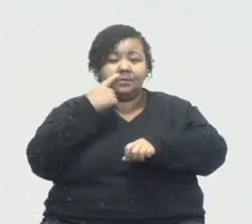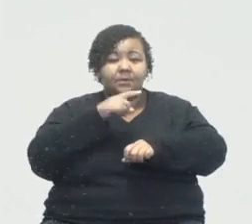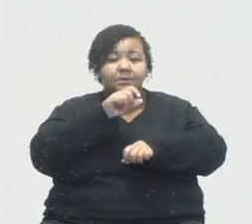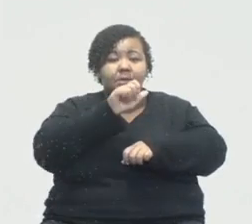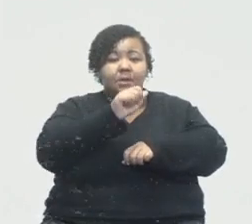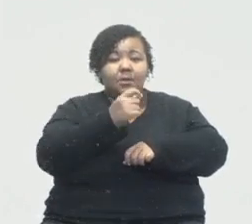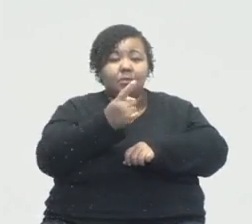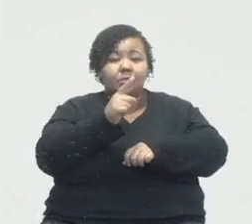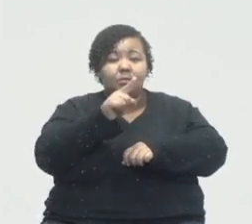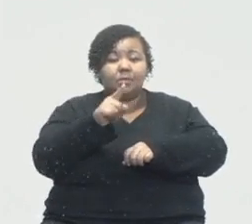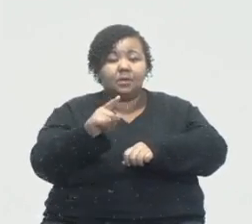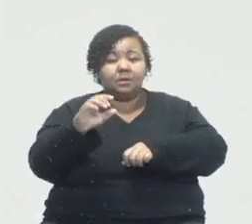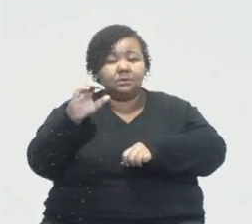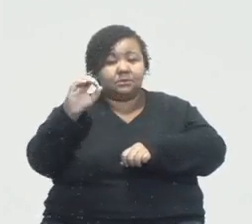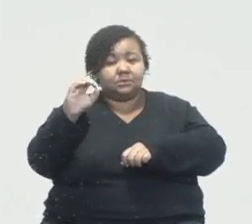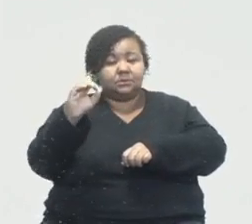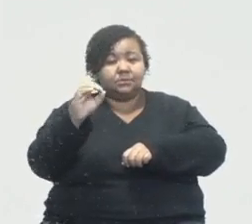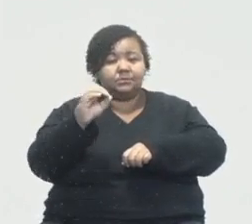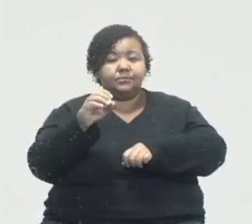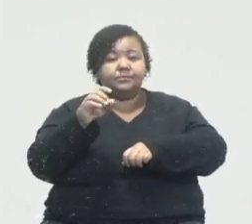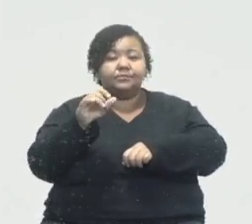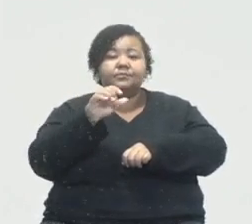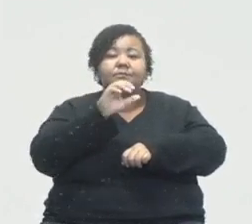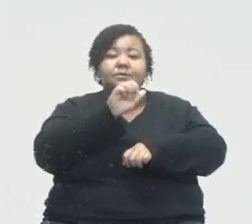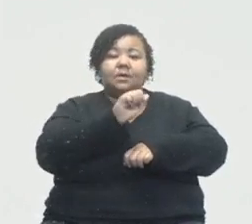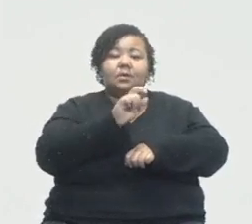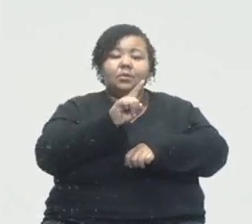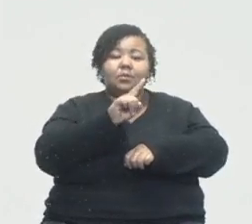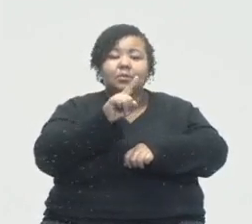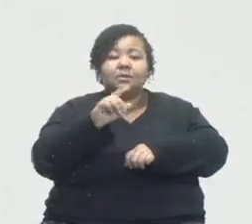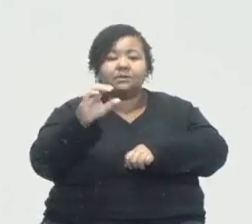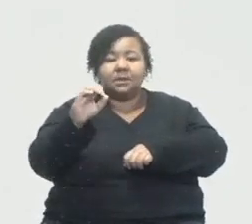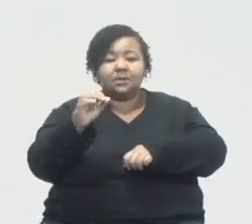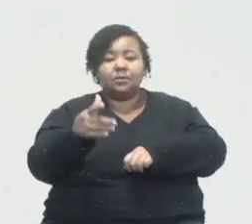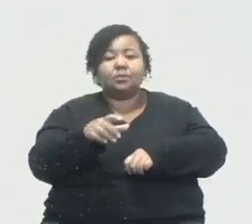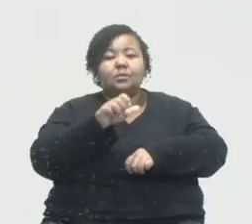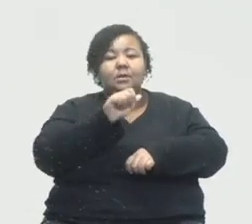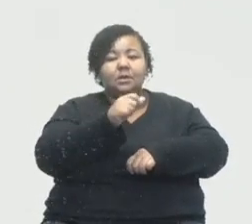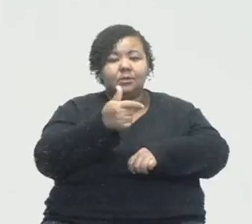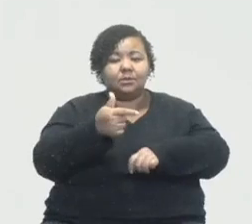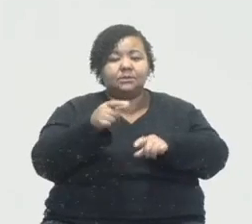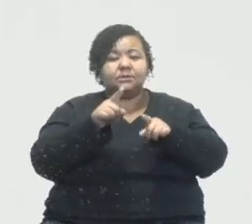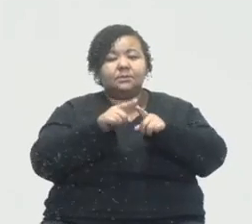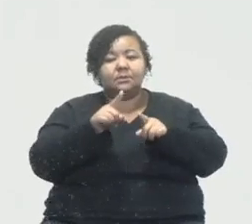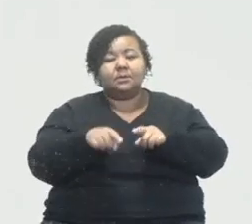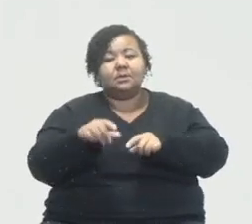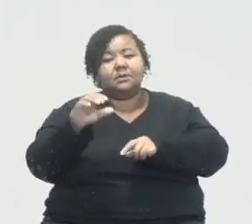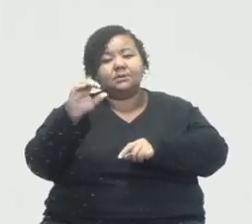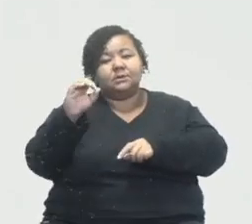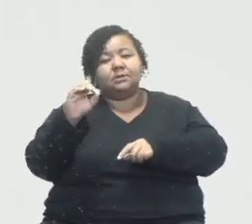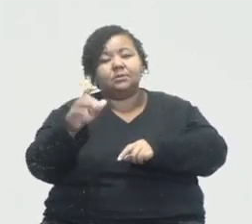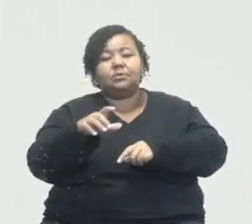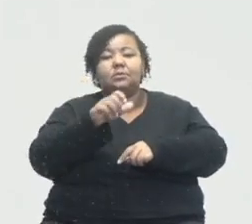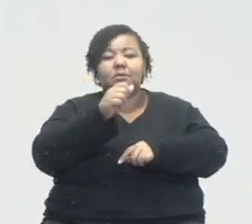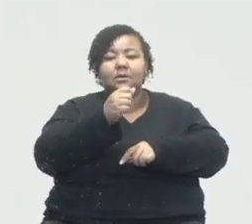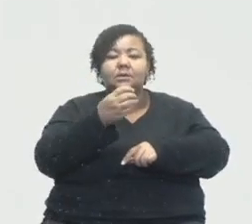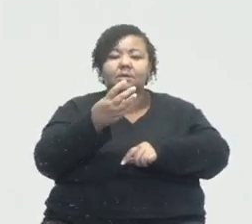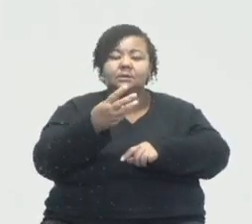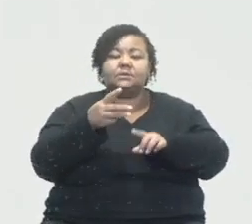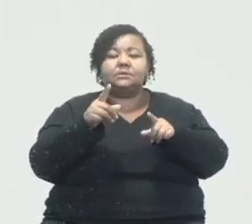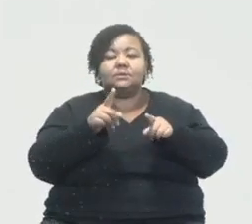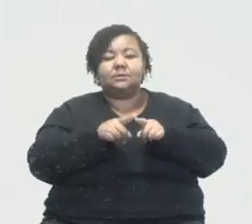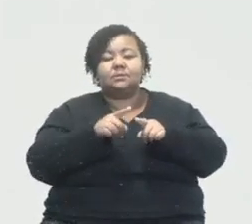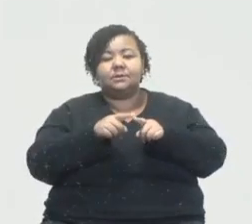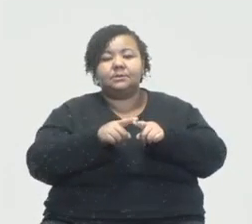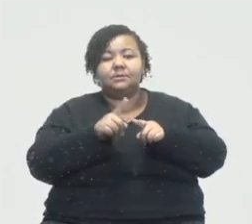é nulo, já deu zero. Então, se o A1 é zero, o A2 também vai ser zero. E o nosso A3? Também.